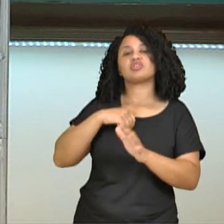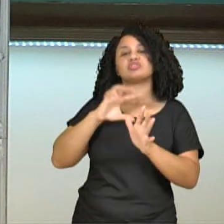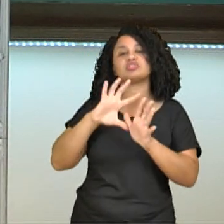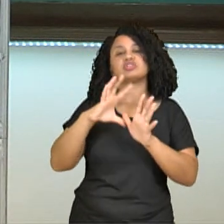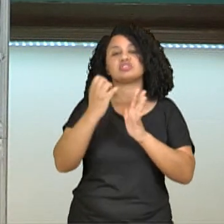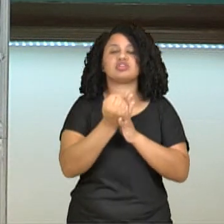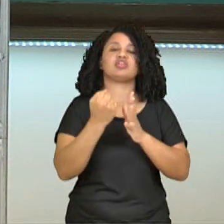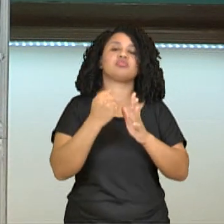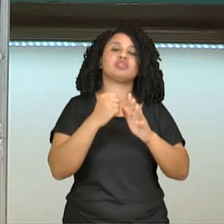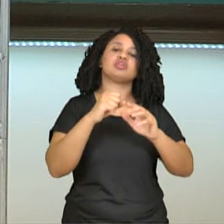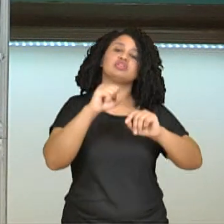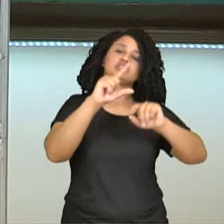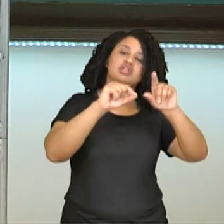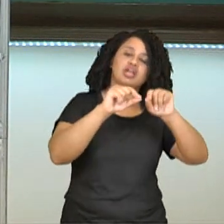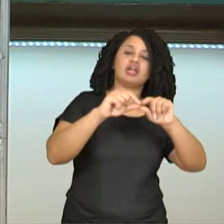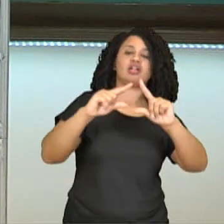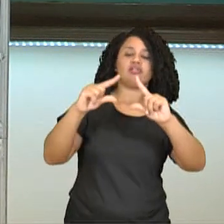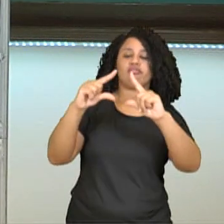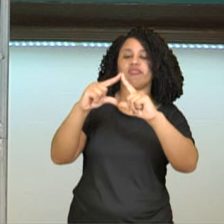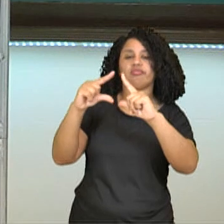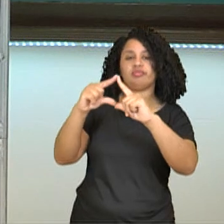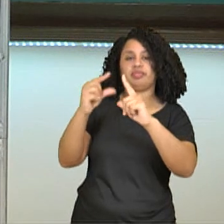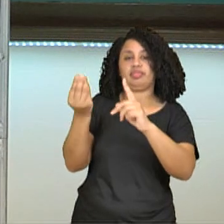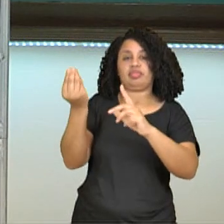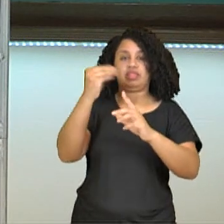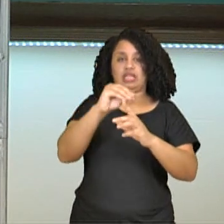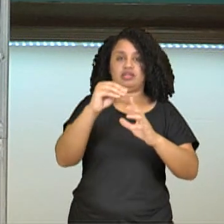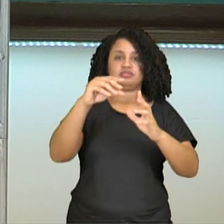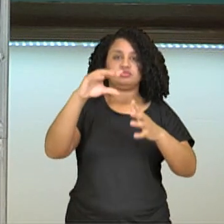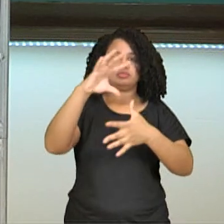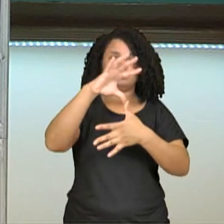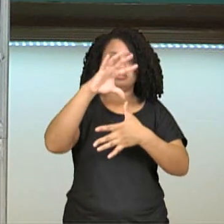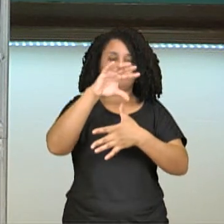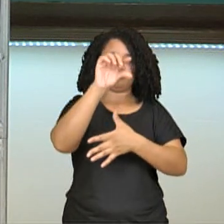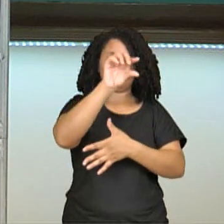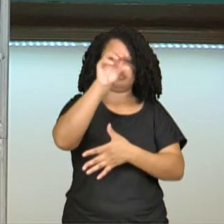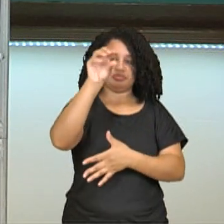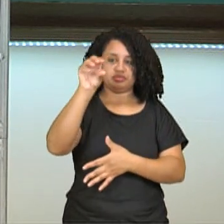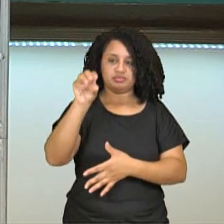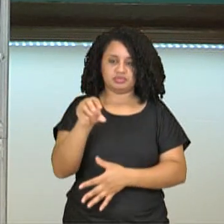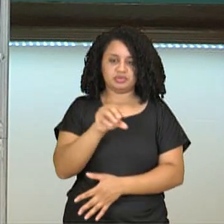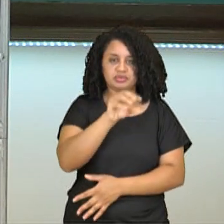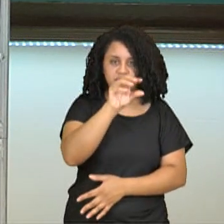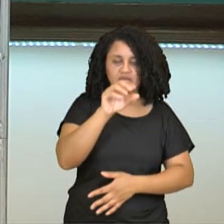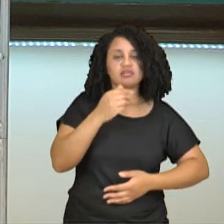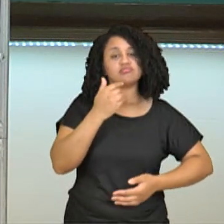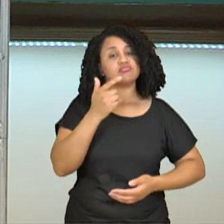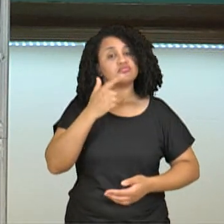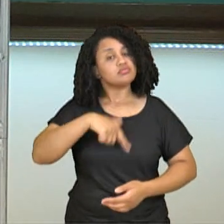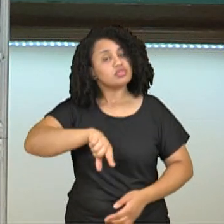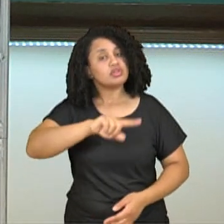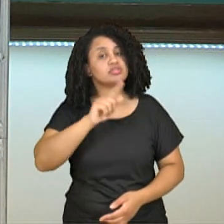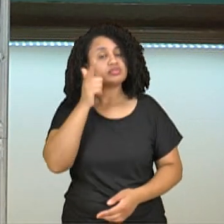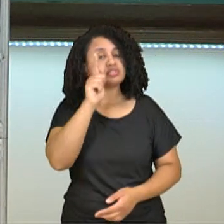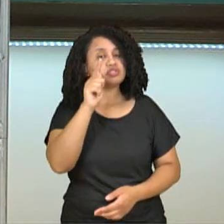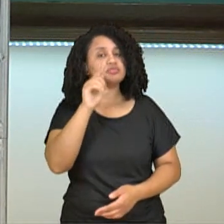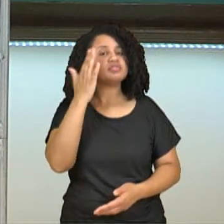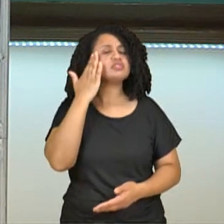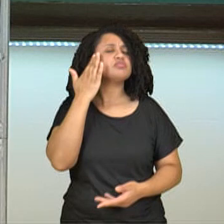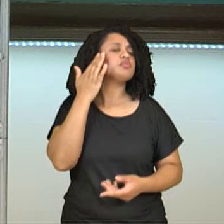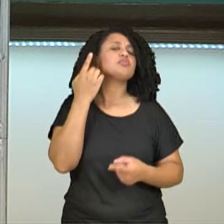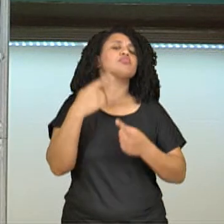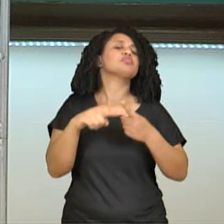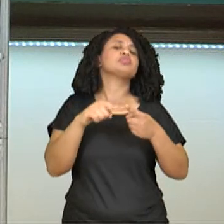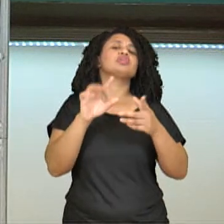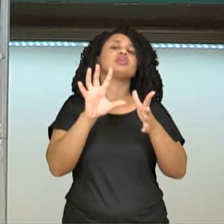como estrelas, triângulos, dentro desse mapa representado, para que nós pudéssemos saber o significado efetivo